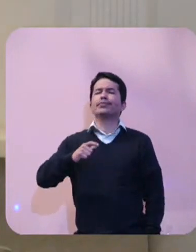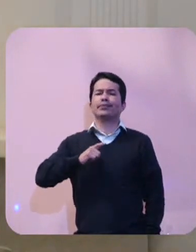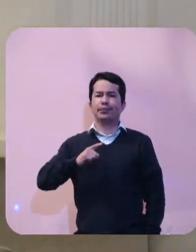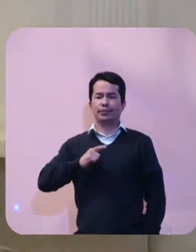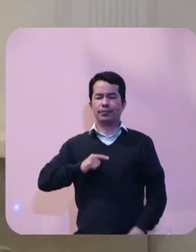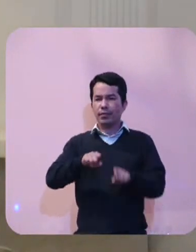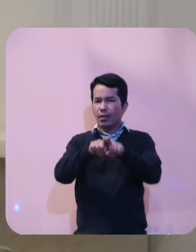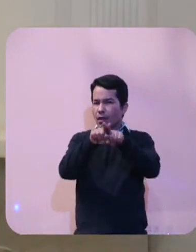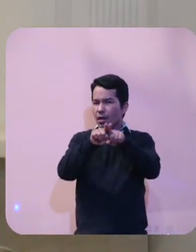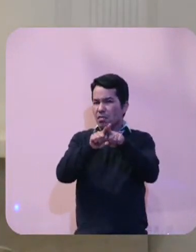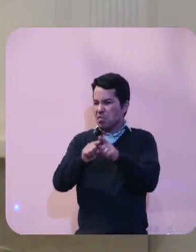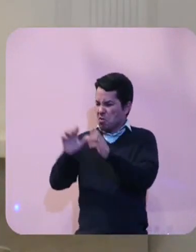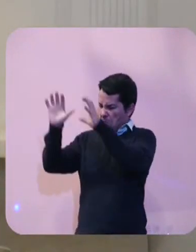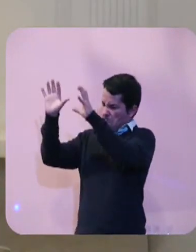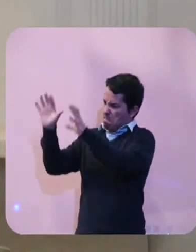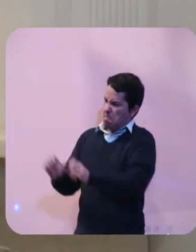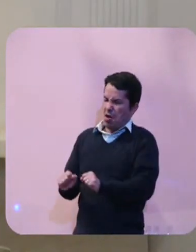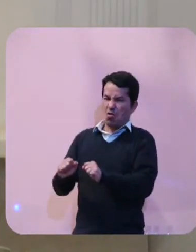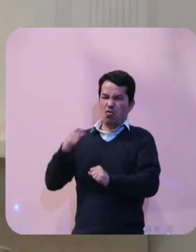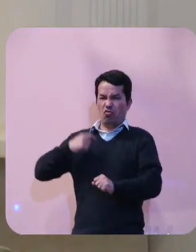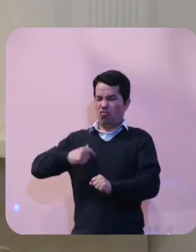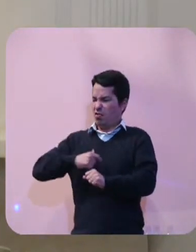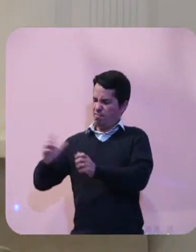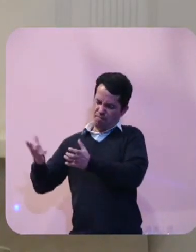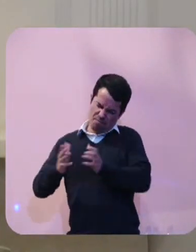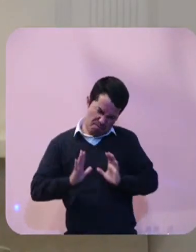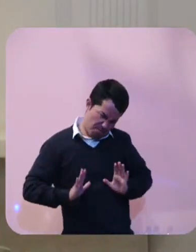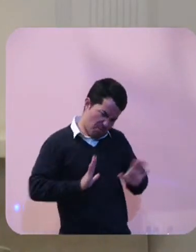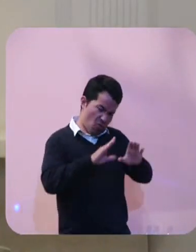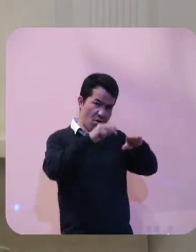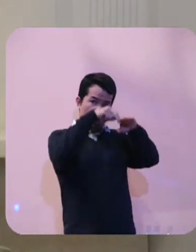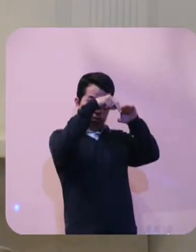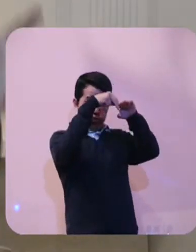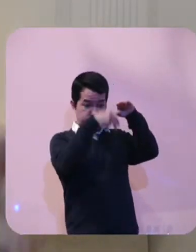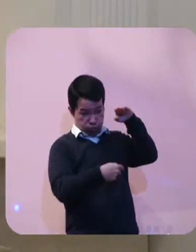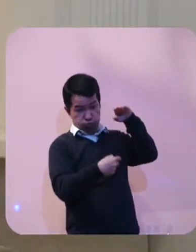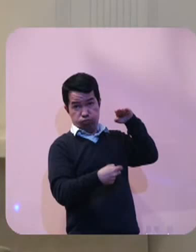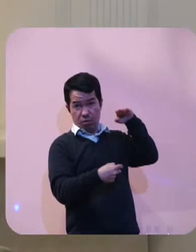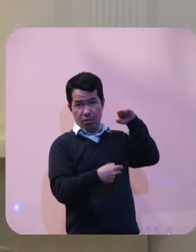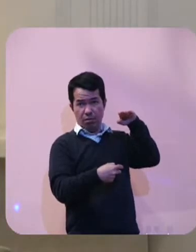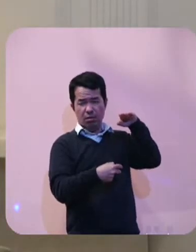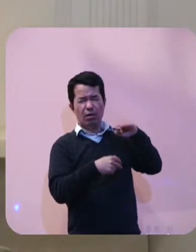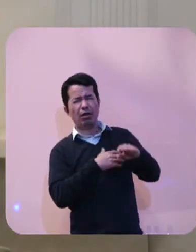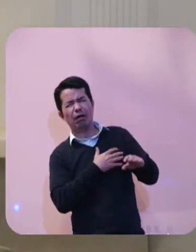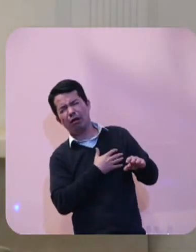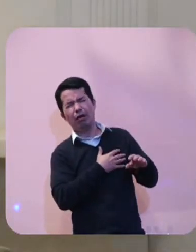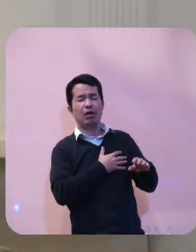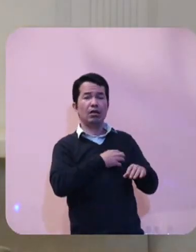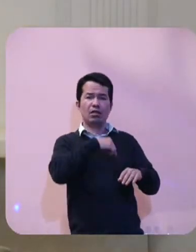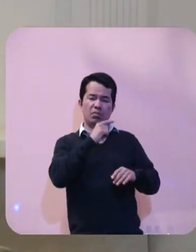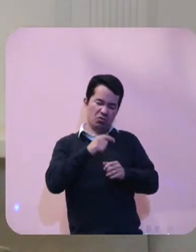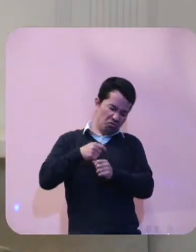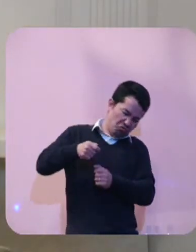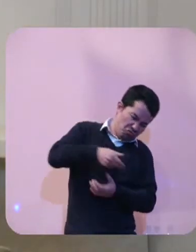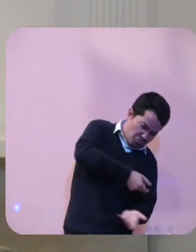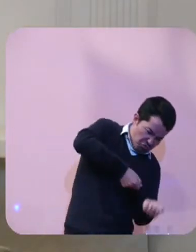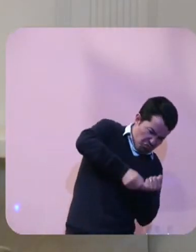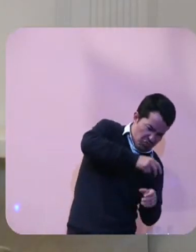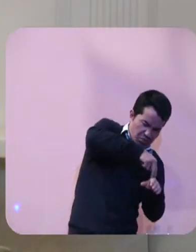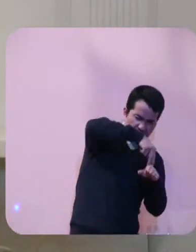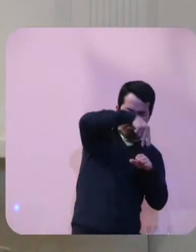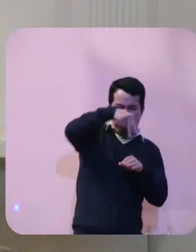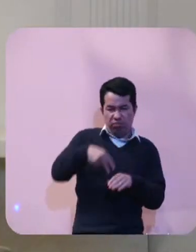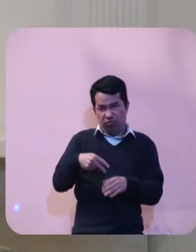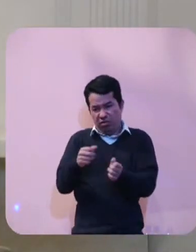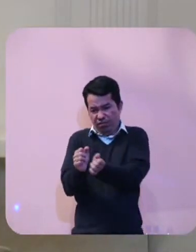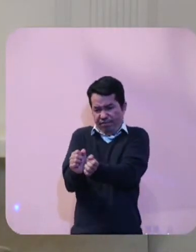cisterna, depois foi tirado de lá, colocado na mão desses mercadores. Eu fico imaginando ele